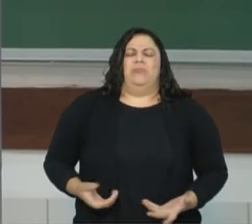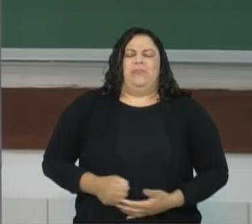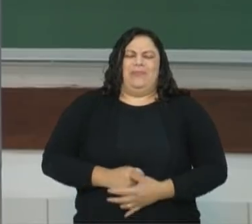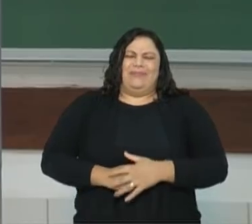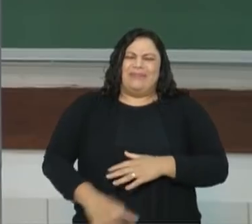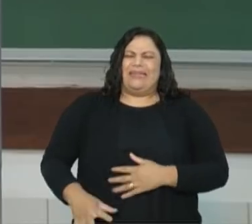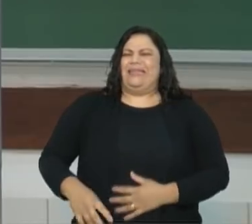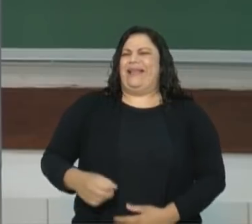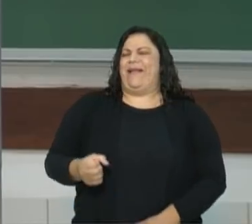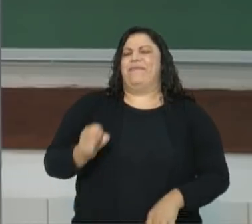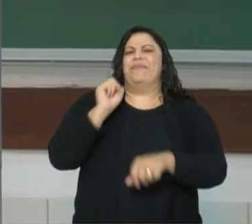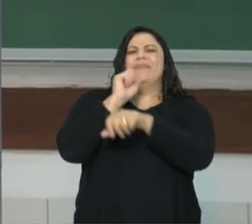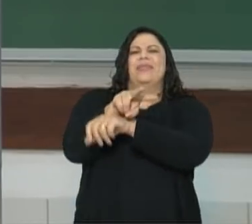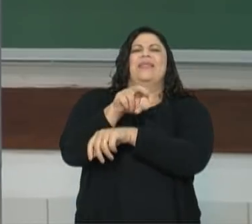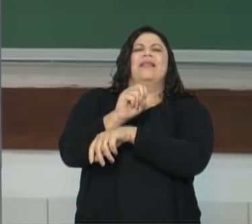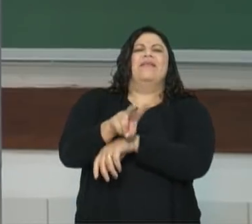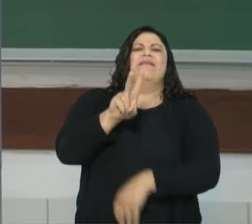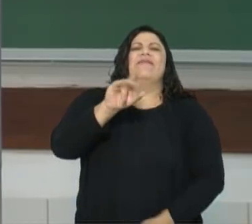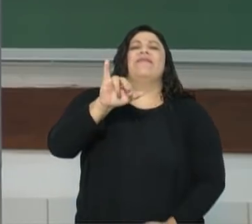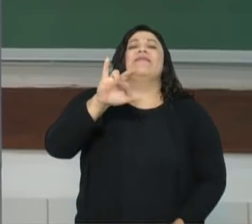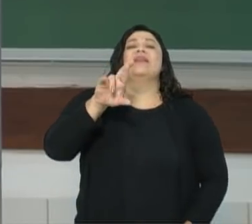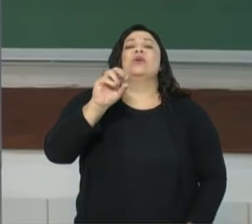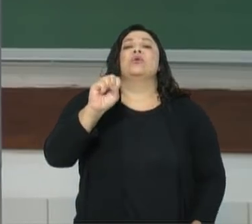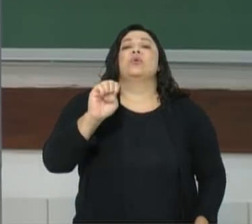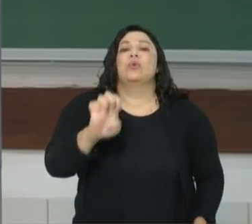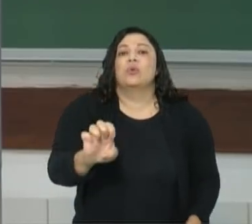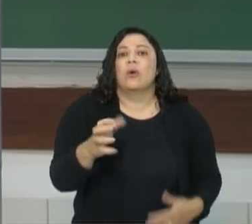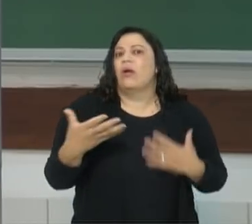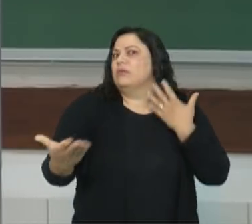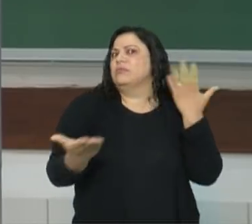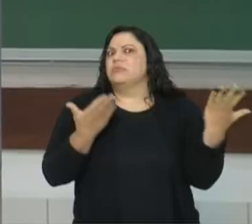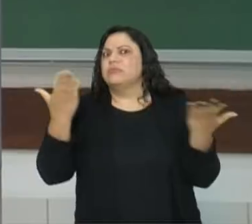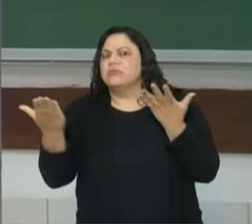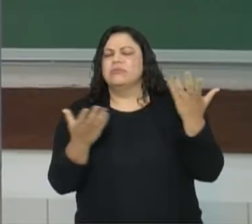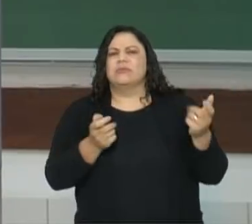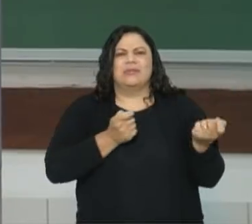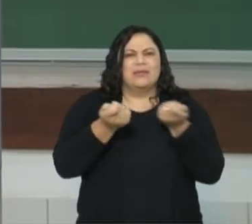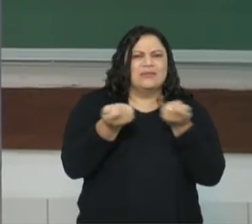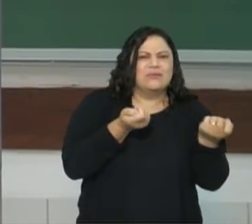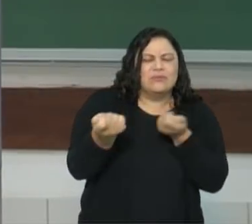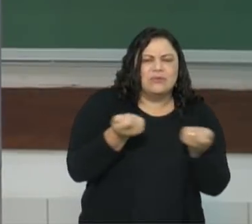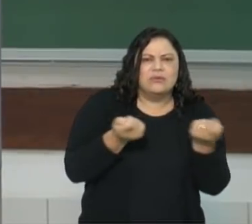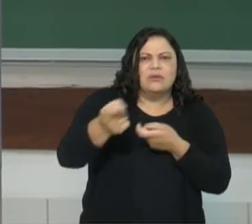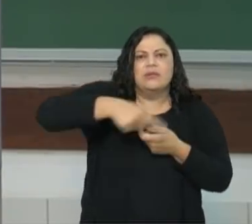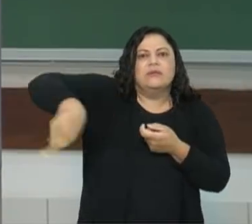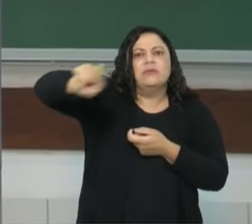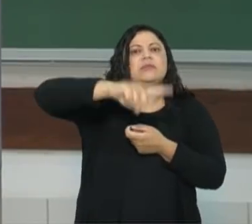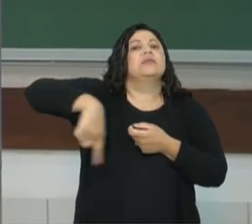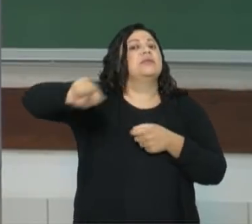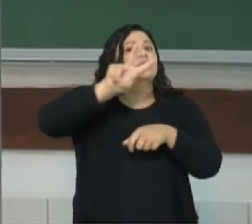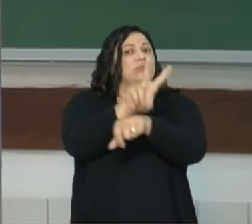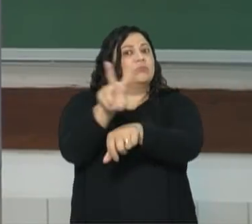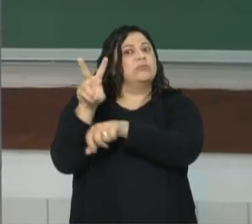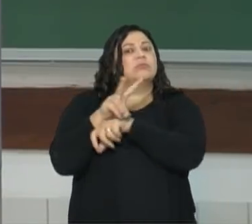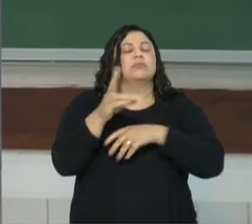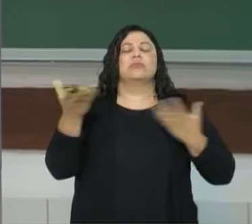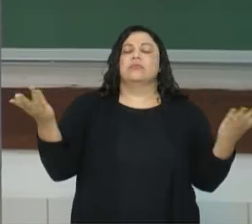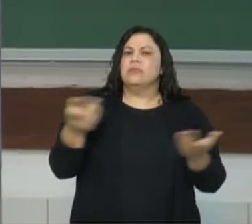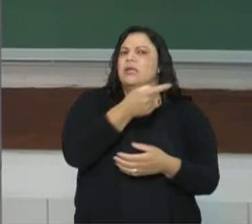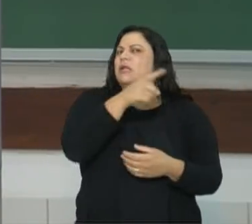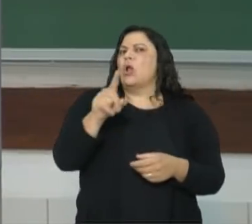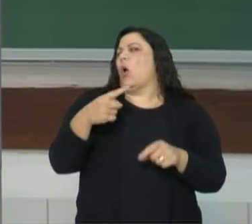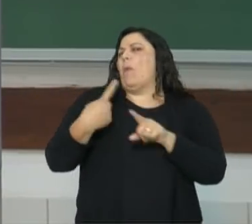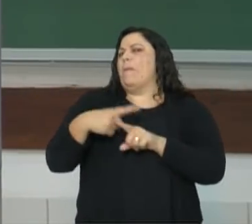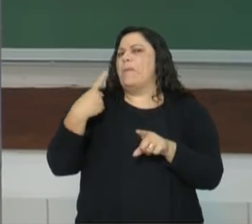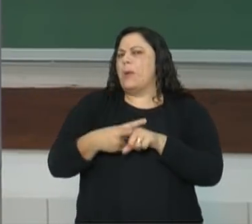as viroses, como é que fica isso? Está sendo controlado? Vocês estão cuidando em relação a isso? Não é porque chegou uma